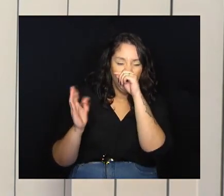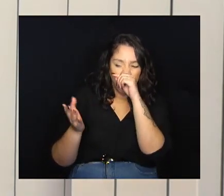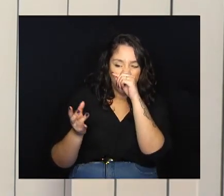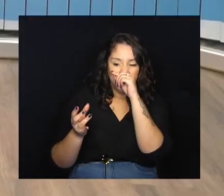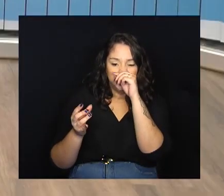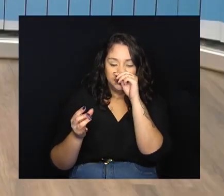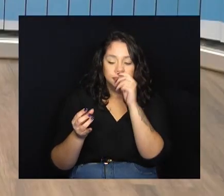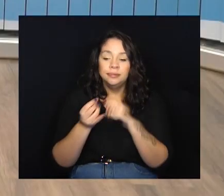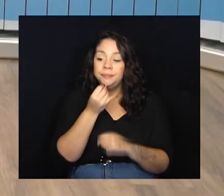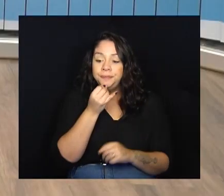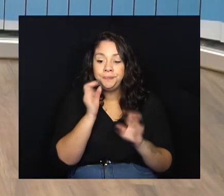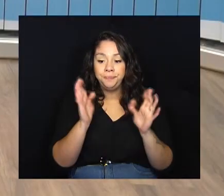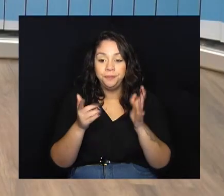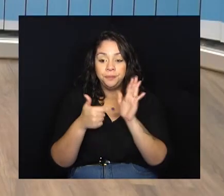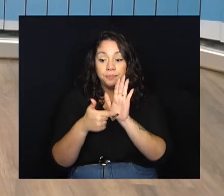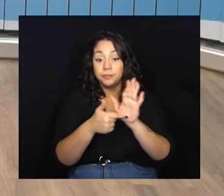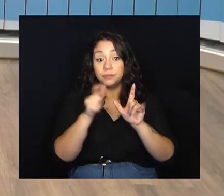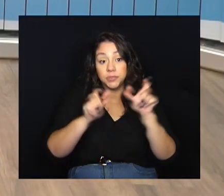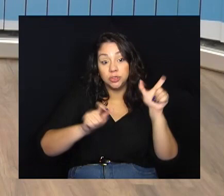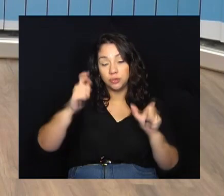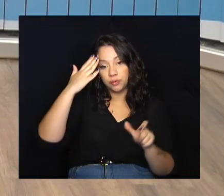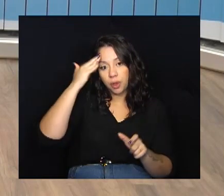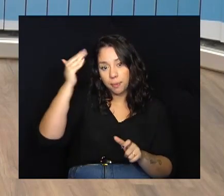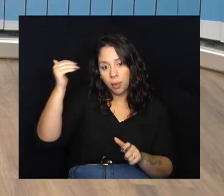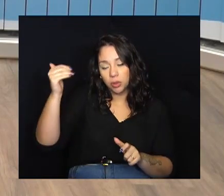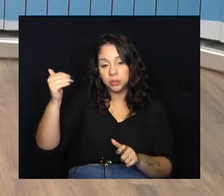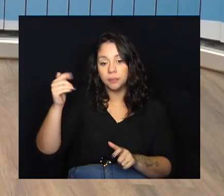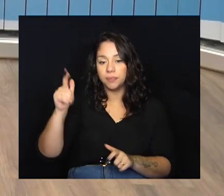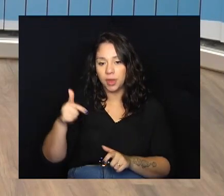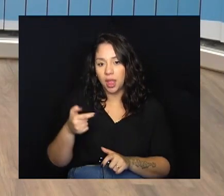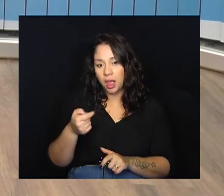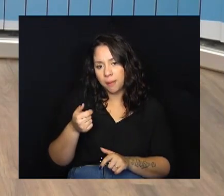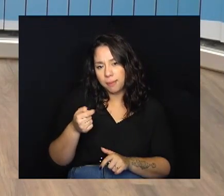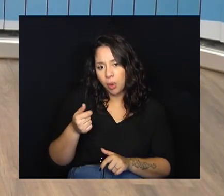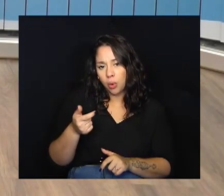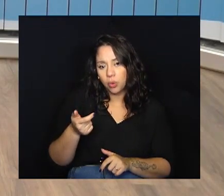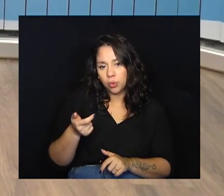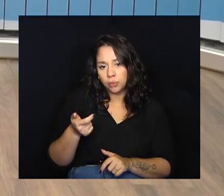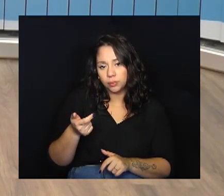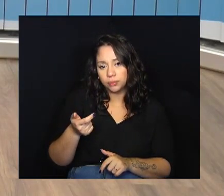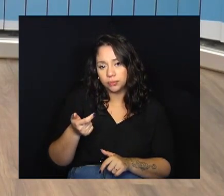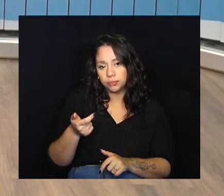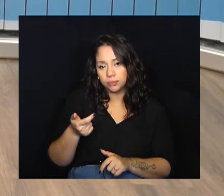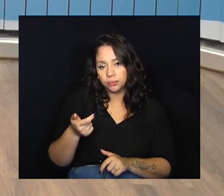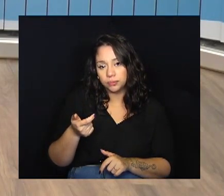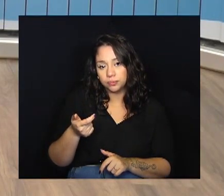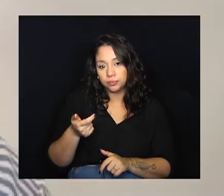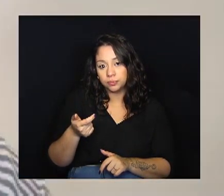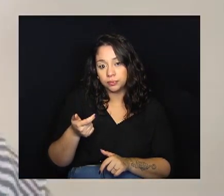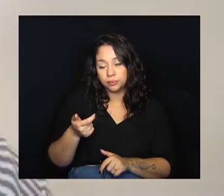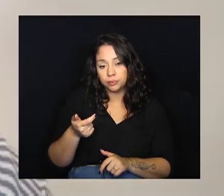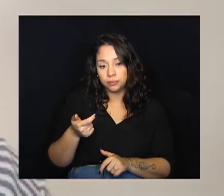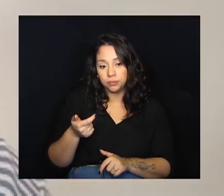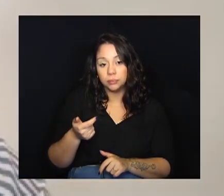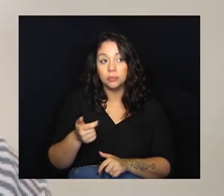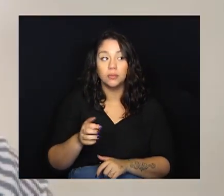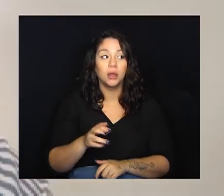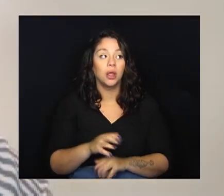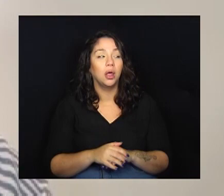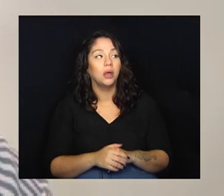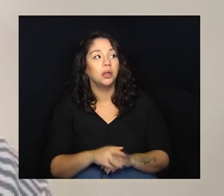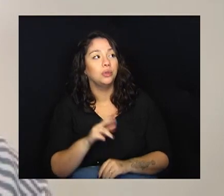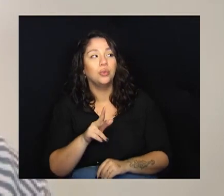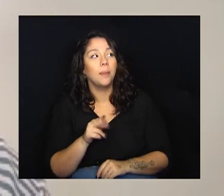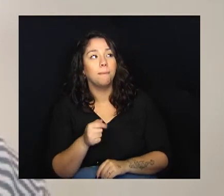né na questão das pessoas famosas de atores a chance é pequena então a gente não diria que é pequena porque